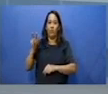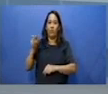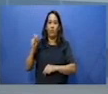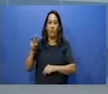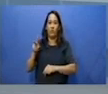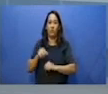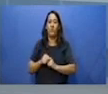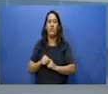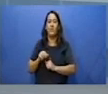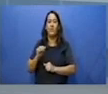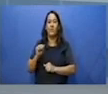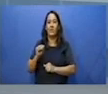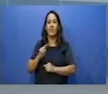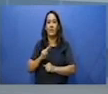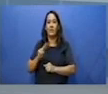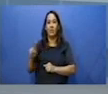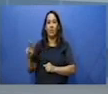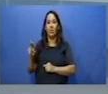agrotóxico,